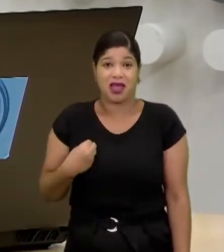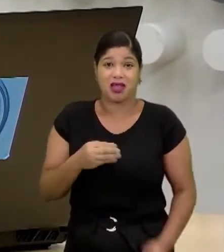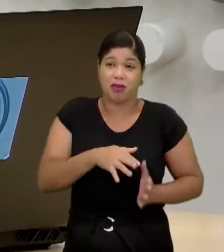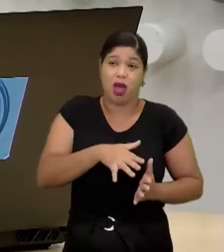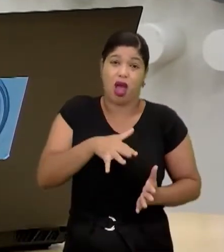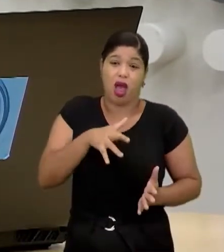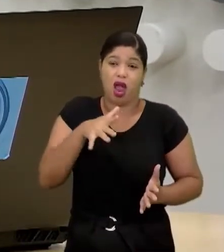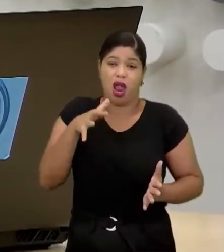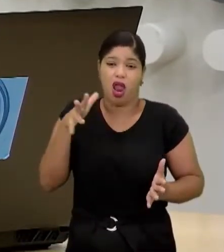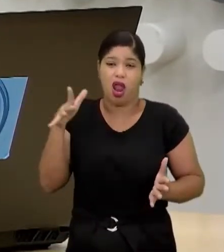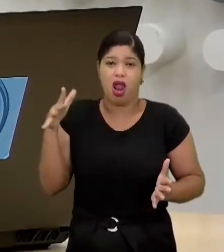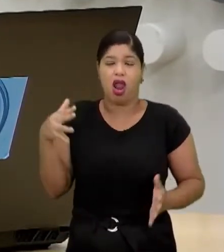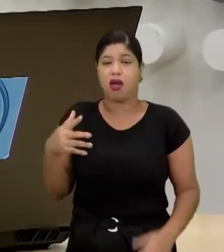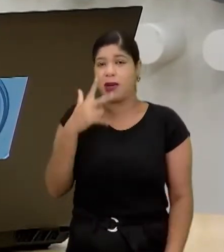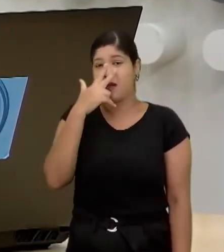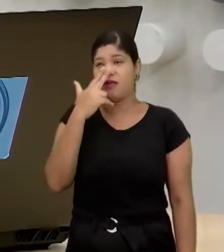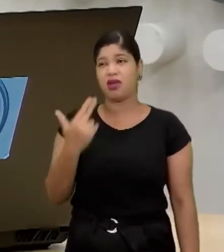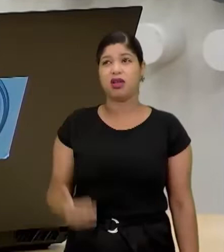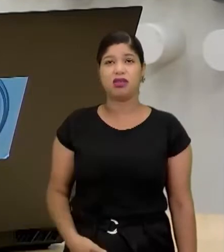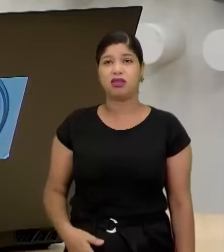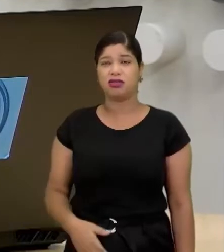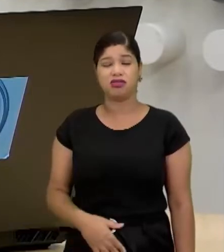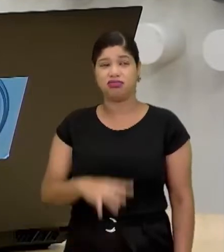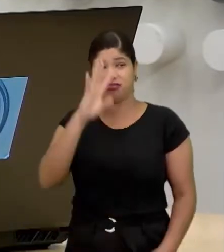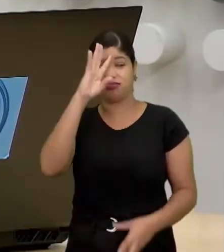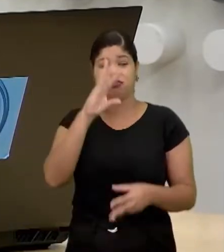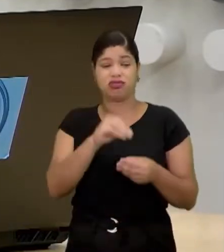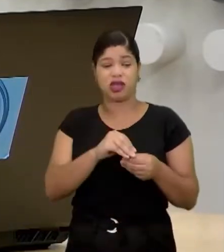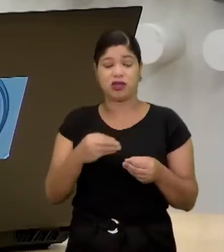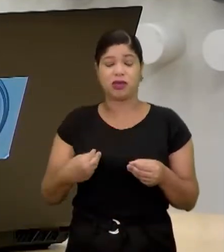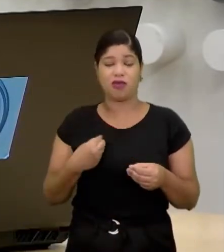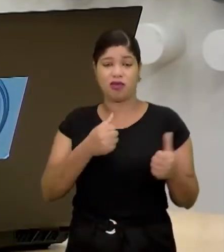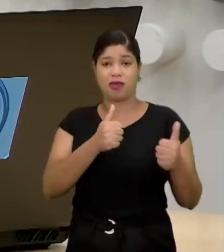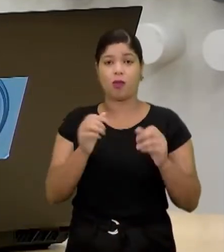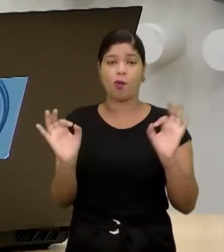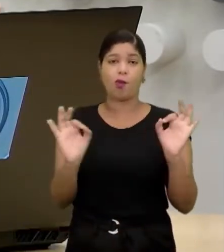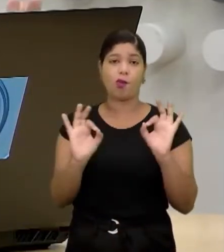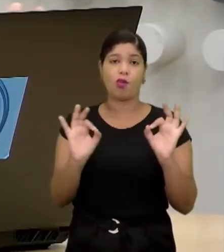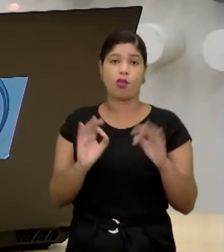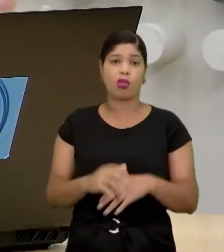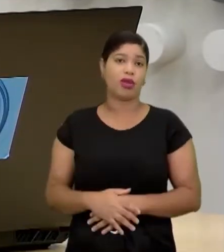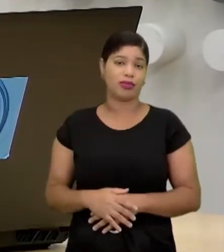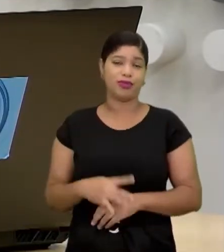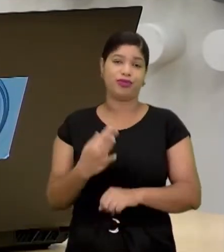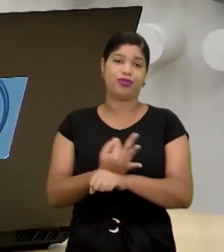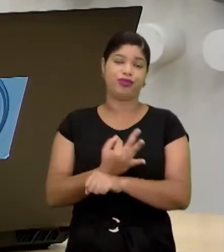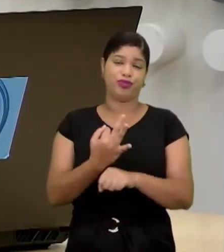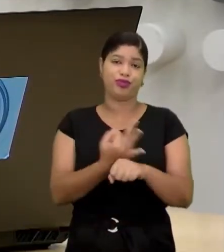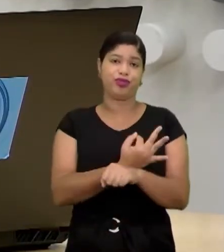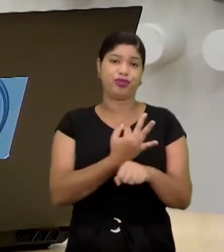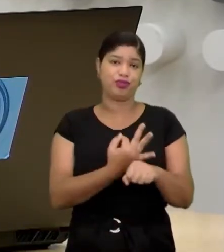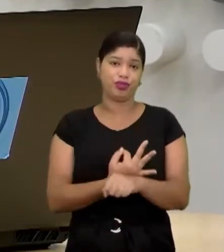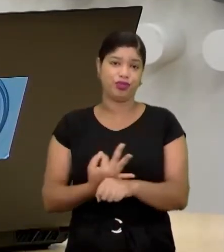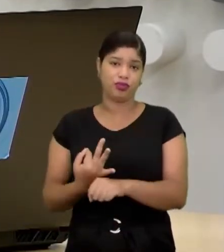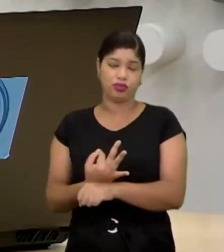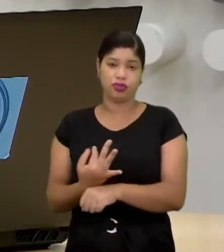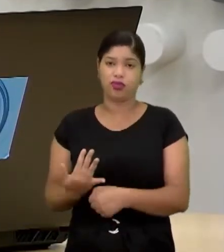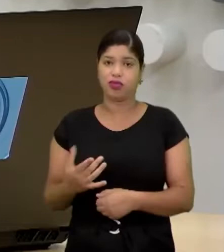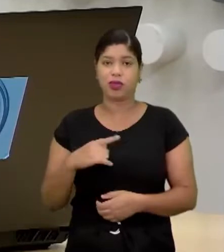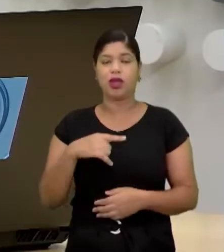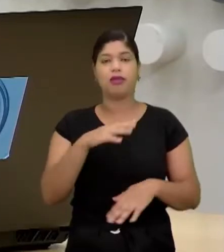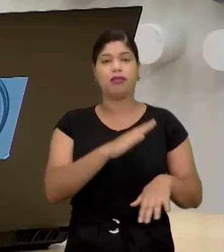não tinha vivido que eu tinha só é o que eu tinha que ter eu